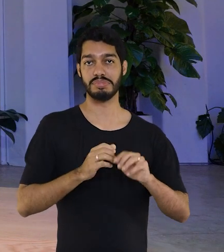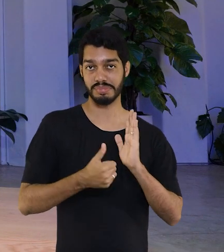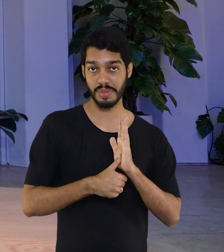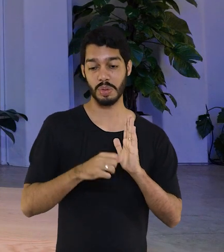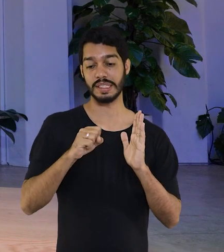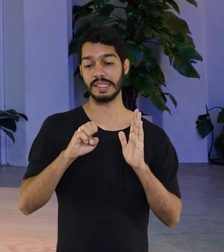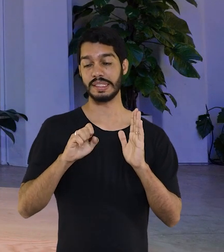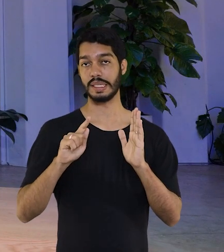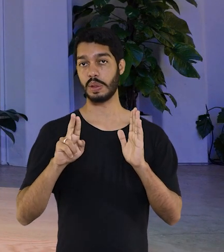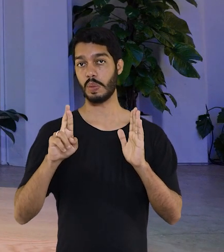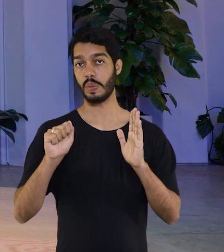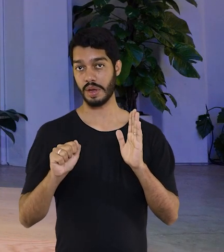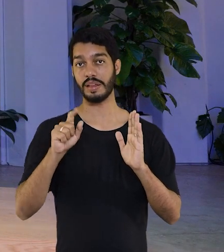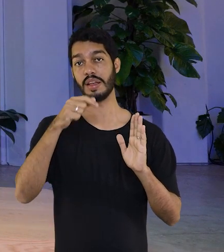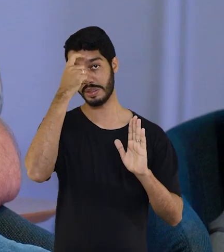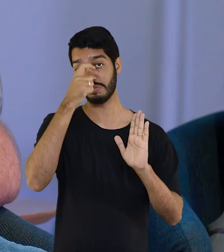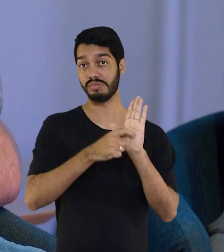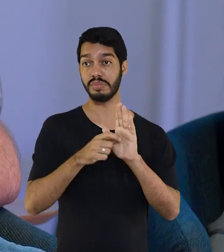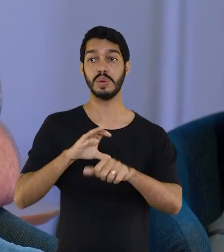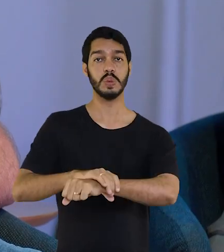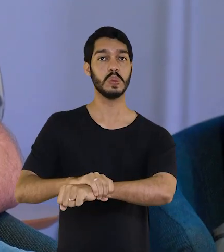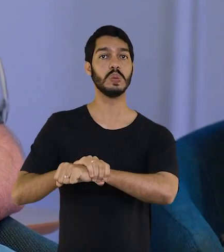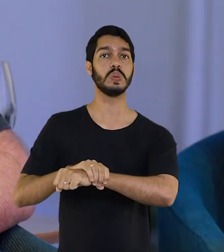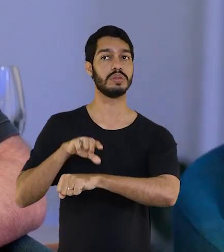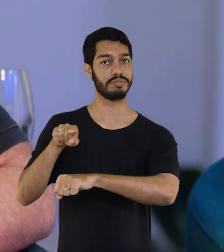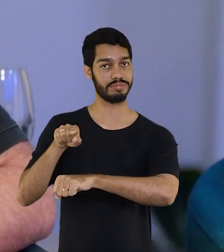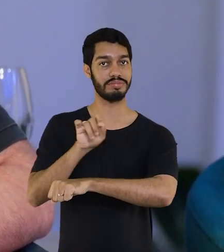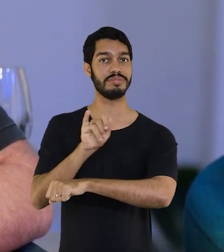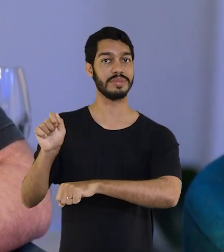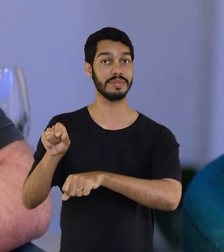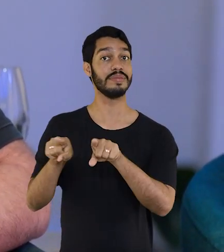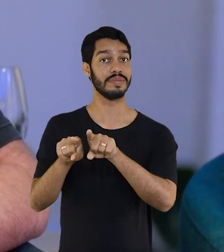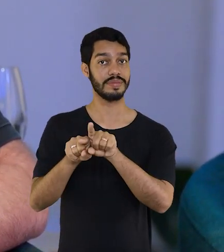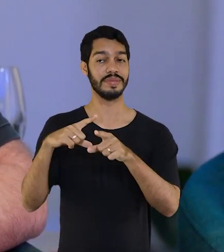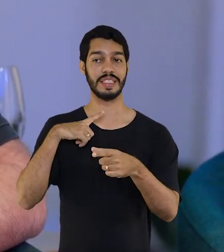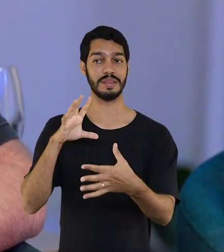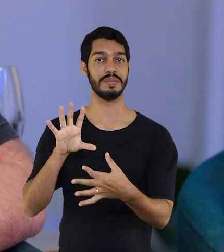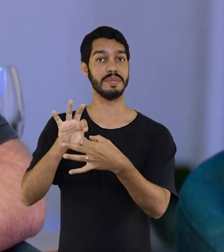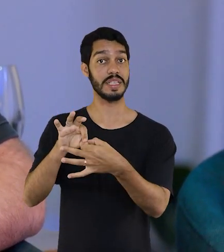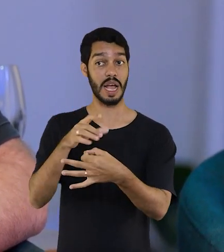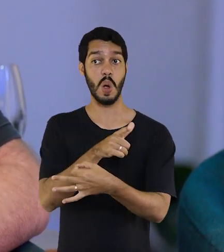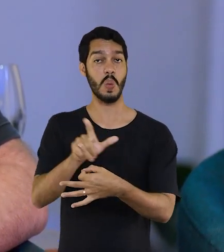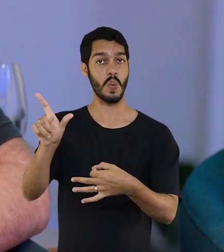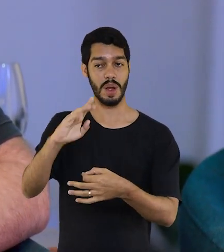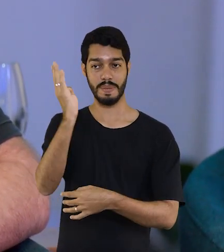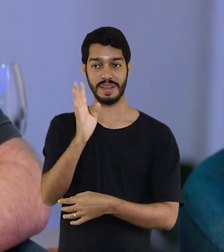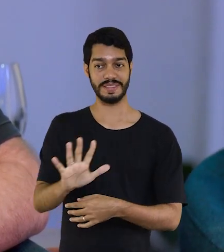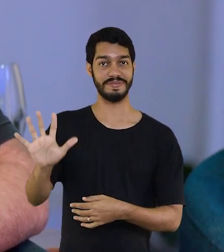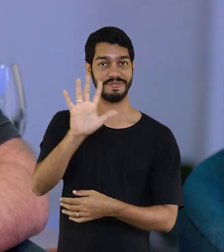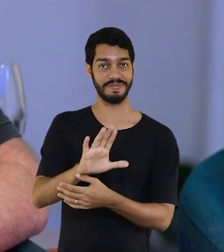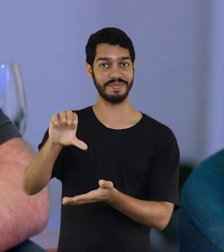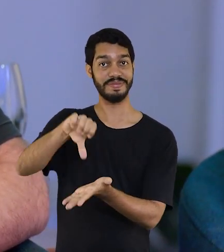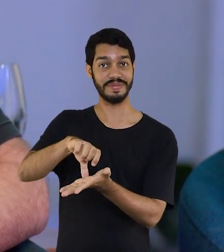plataforma de AI que faz distribuição de seguros com seguradoras. Além da Segura, também é investidor da Scout da Andreessen Horowitz no Brasil,